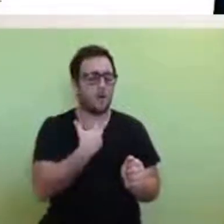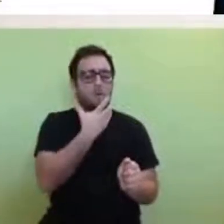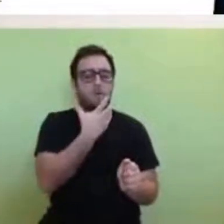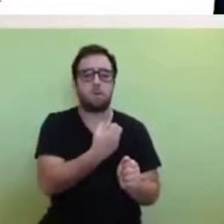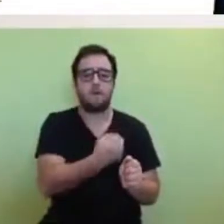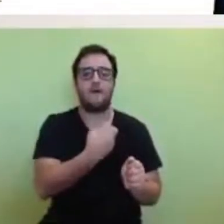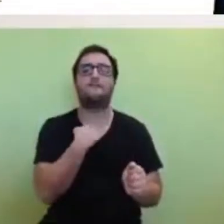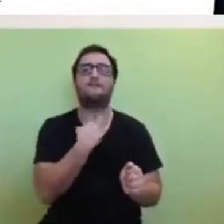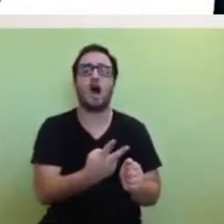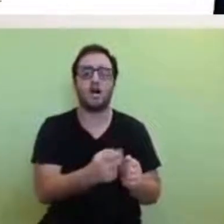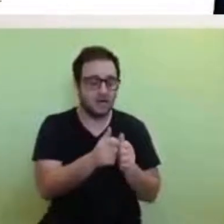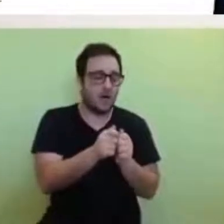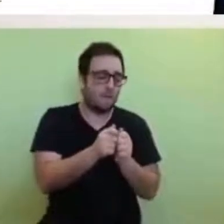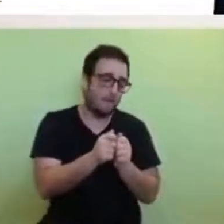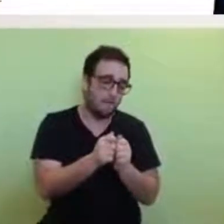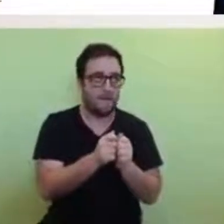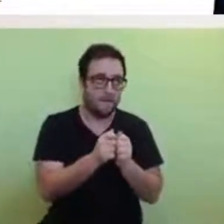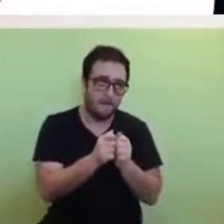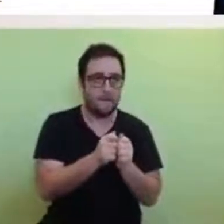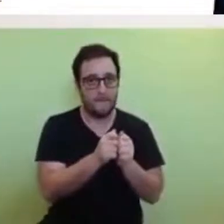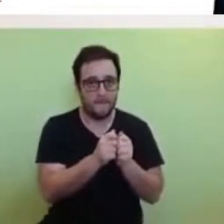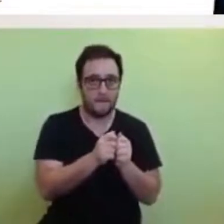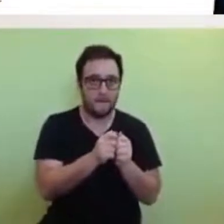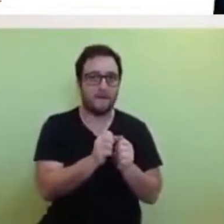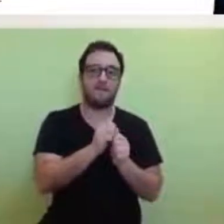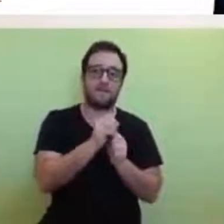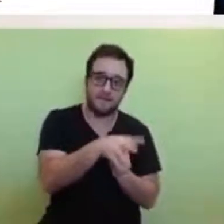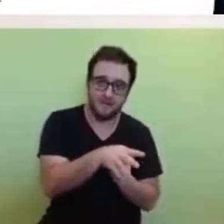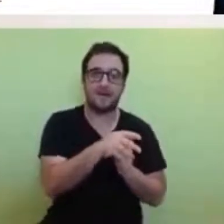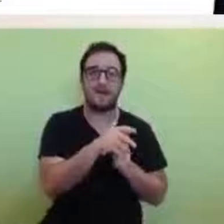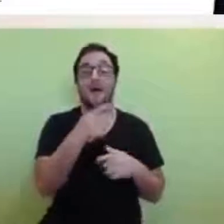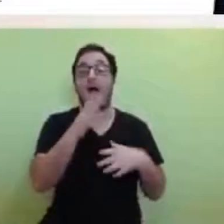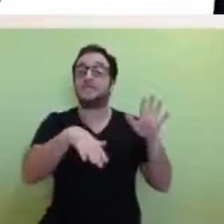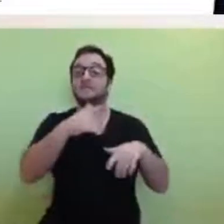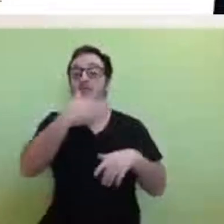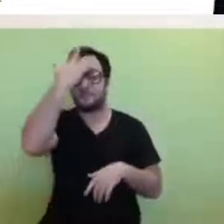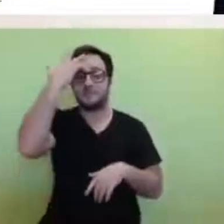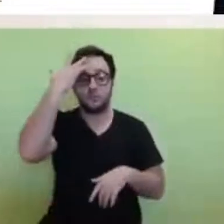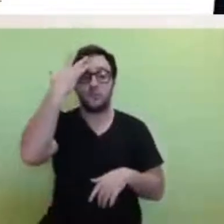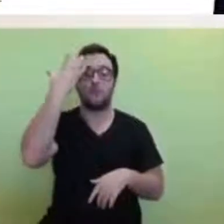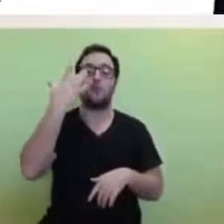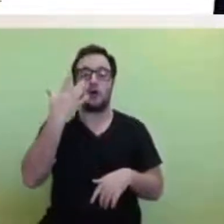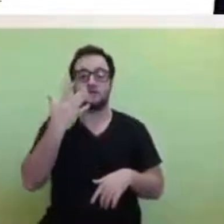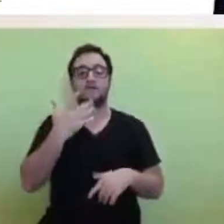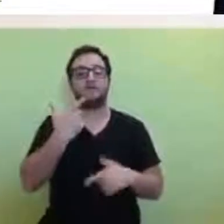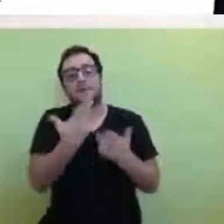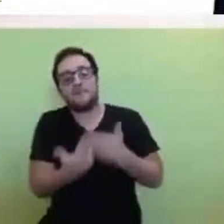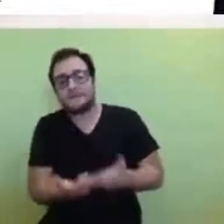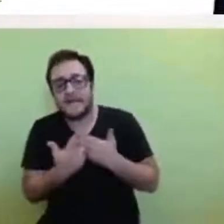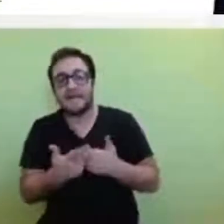ficar escutando um áudio não é uma coisa muito legal para quem está escutando, né? Talvez seja legal